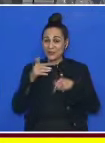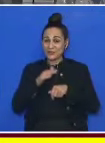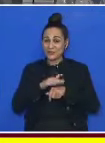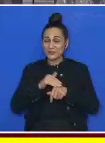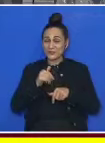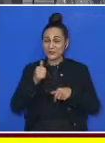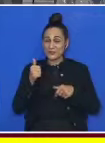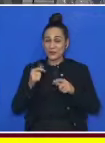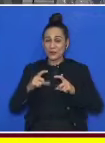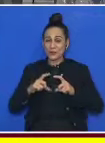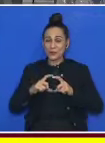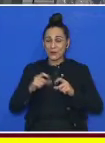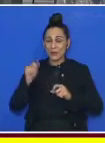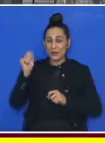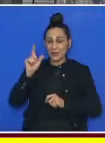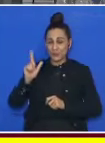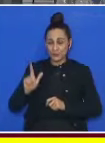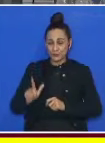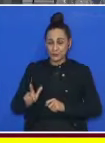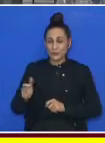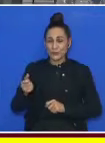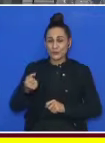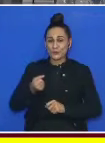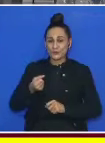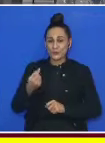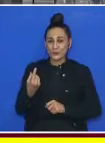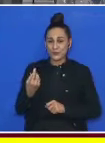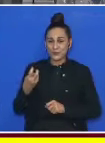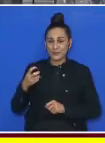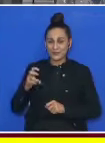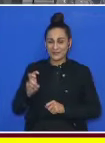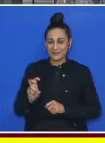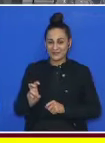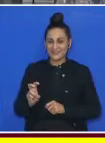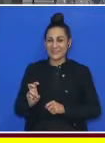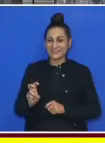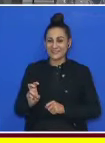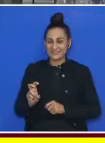Bola azul, número 15. Azul, 15.